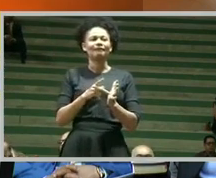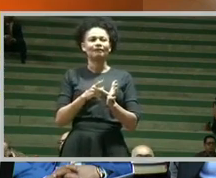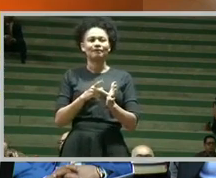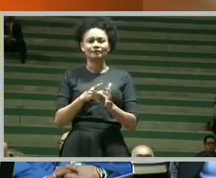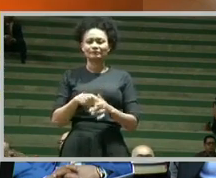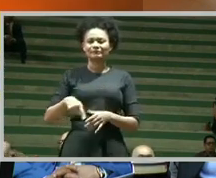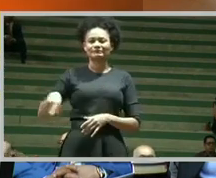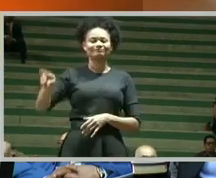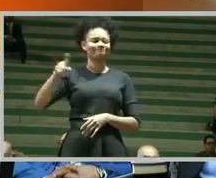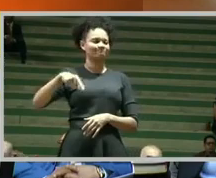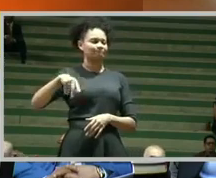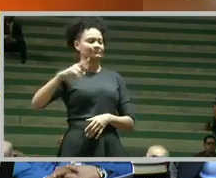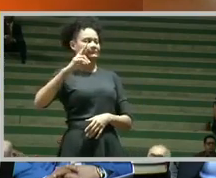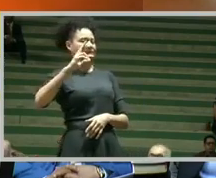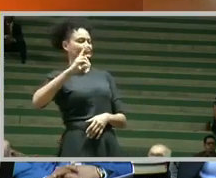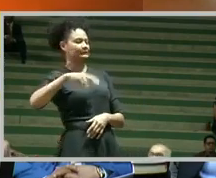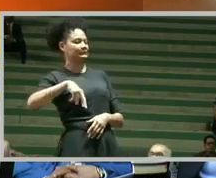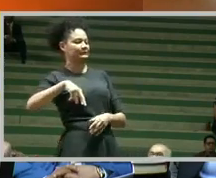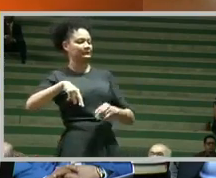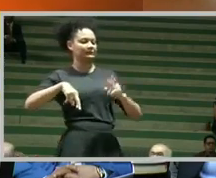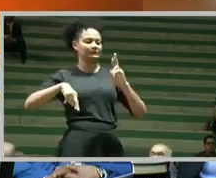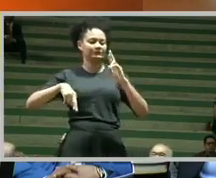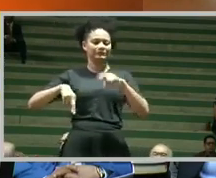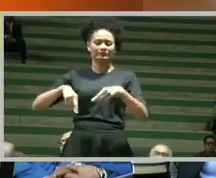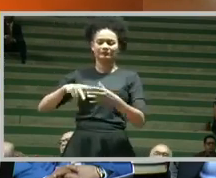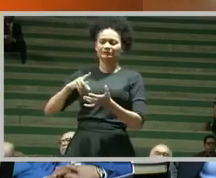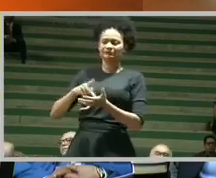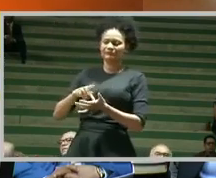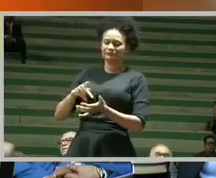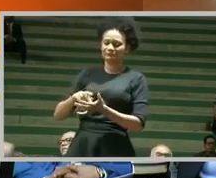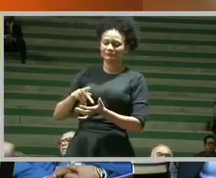estão falando lá fora é verdade.